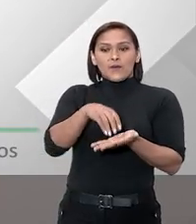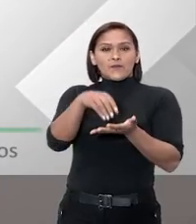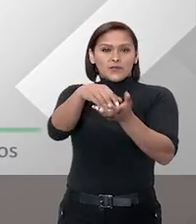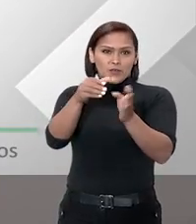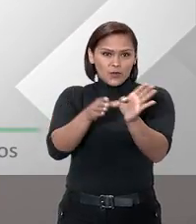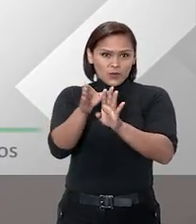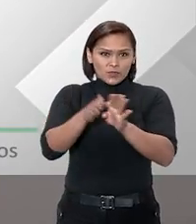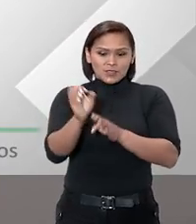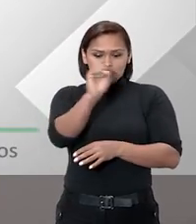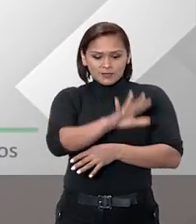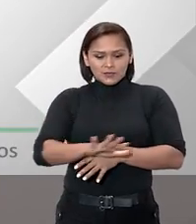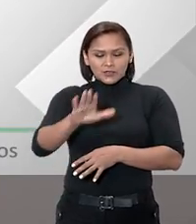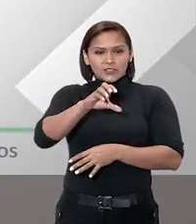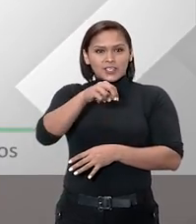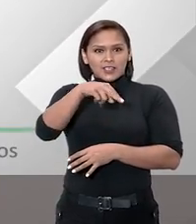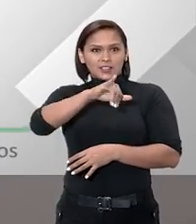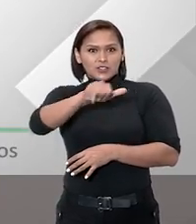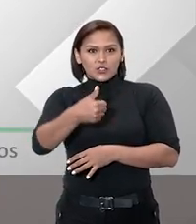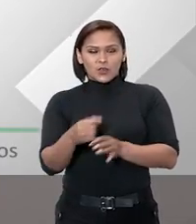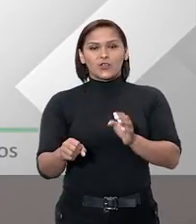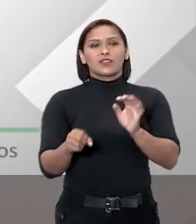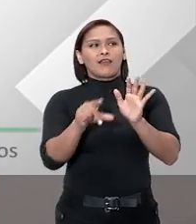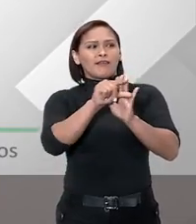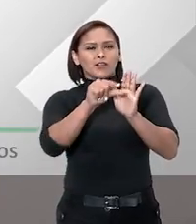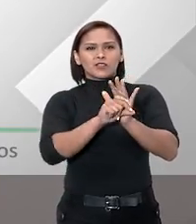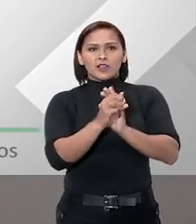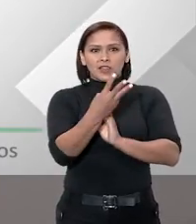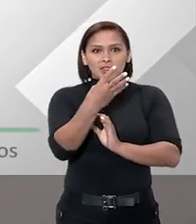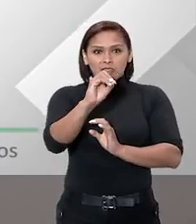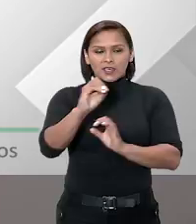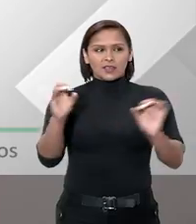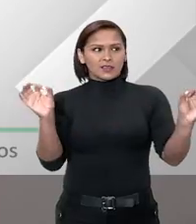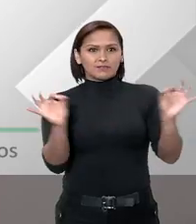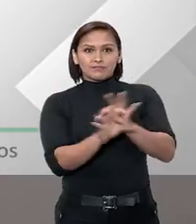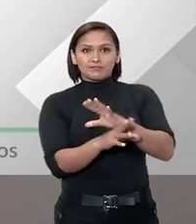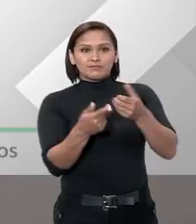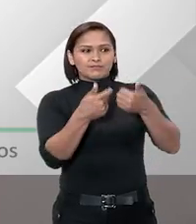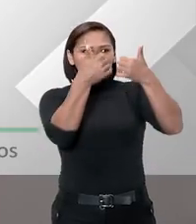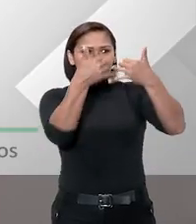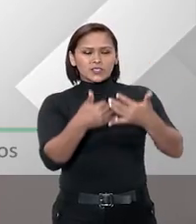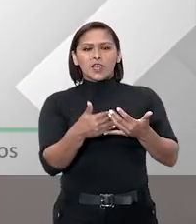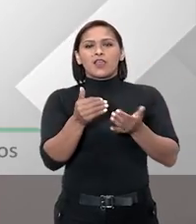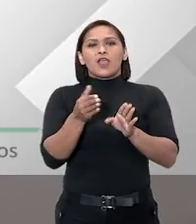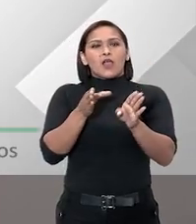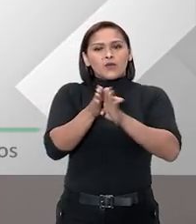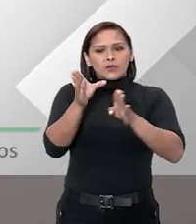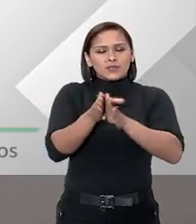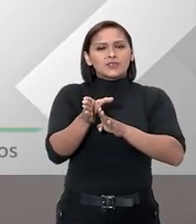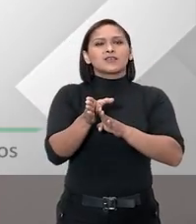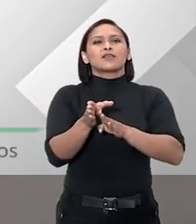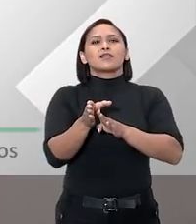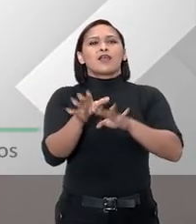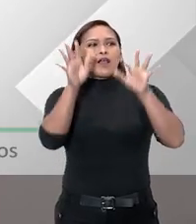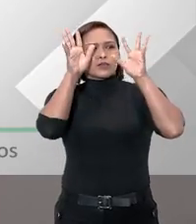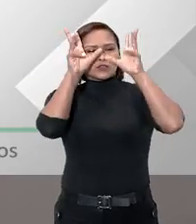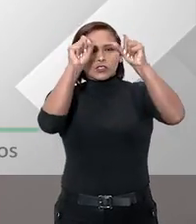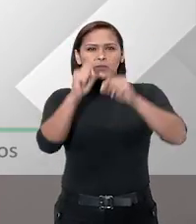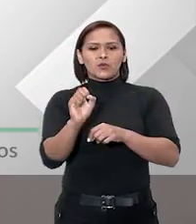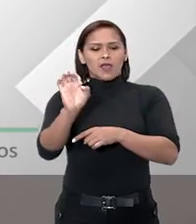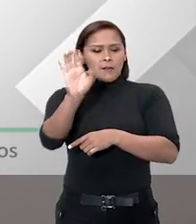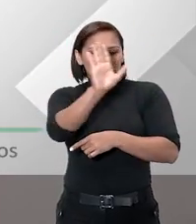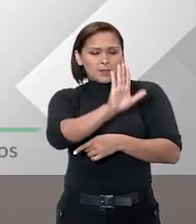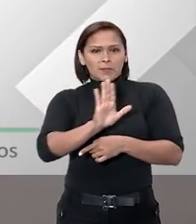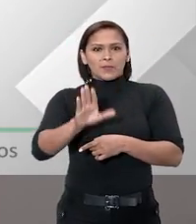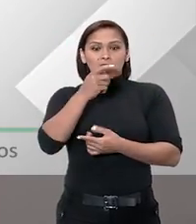Justiça, através da resolução número 30, acabou por recomendar aos tribunais do país que